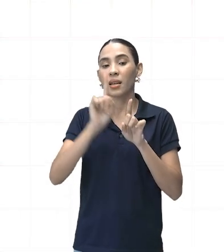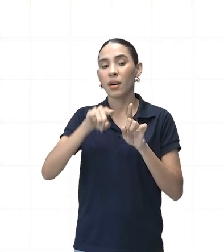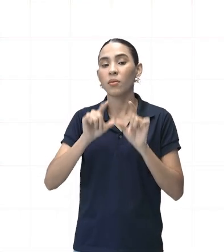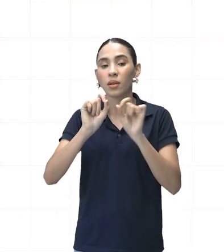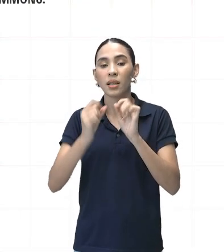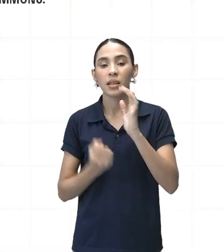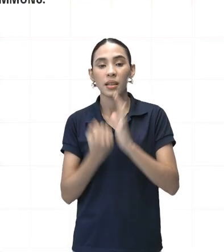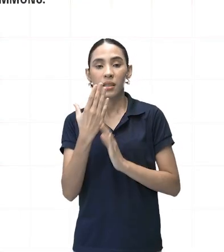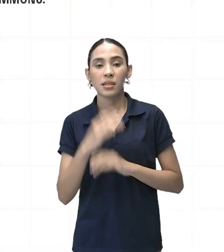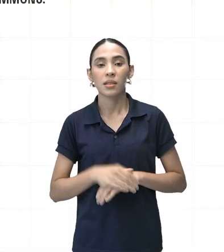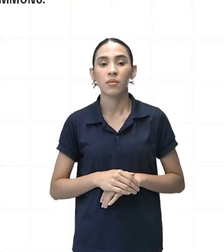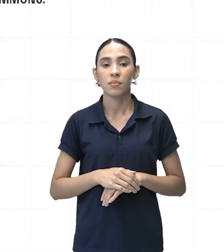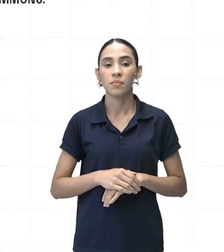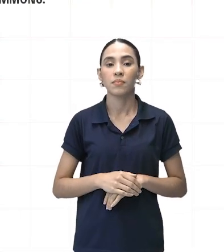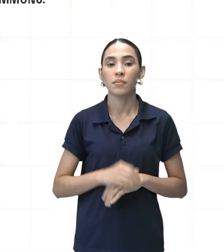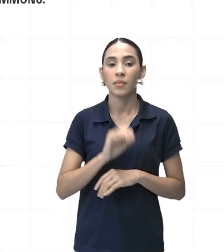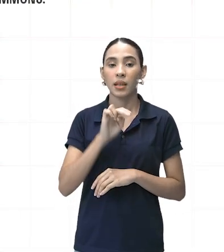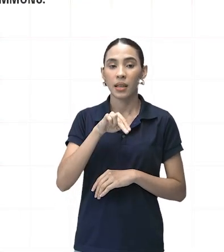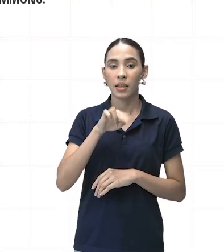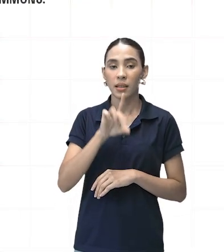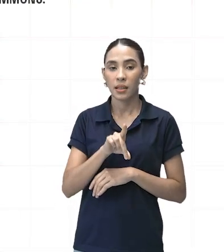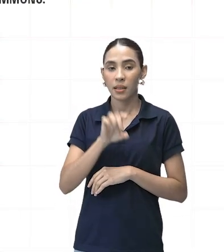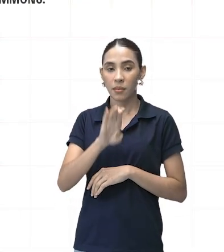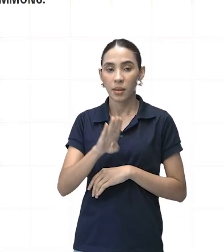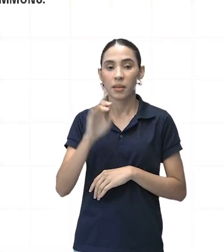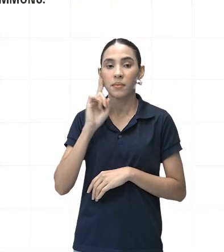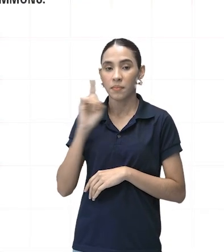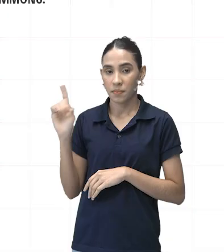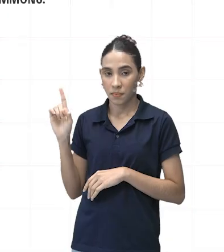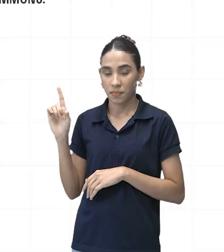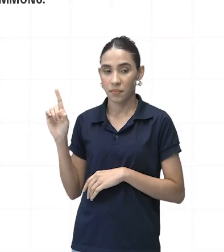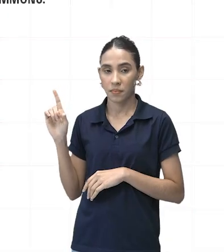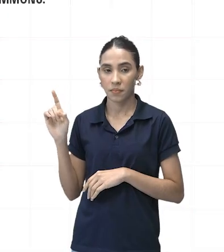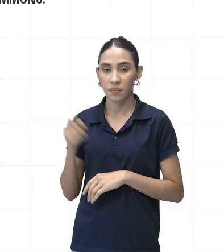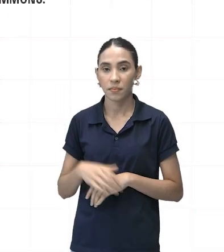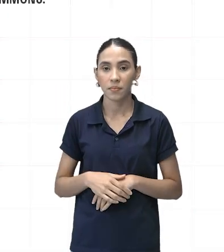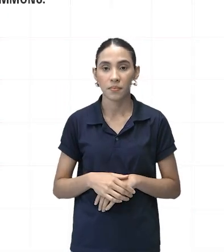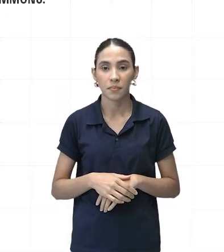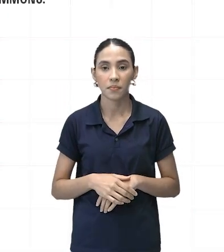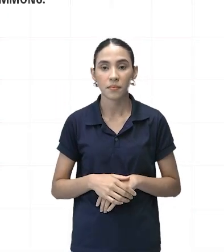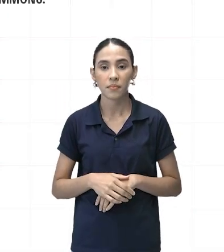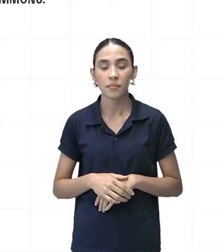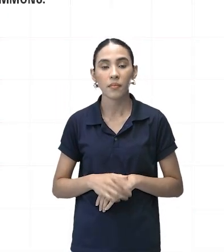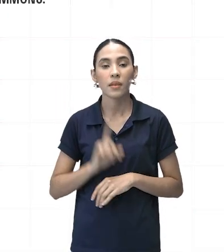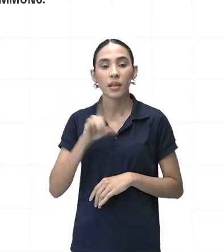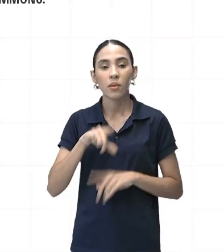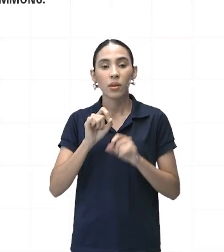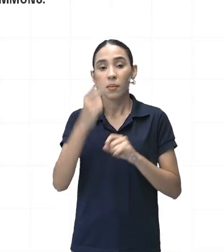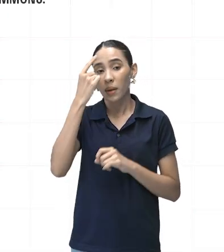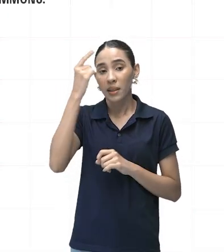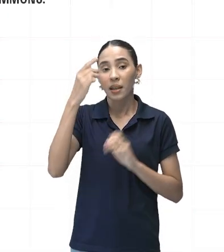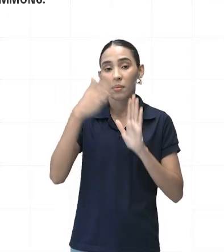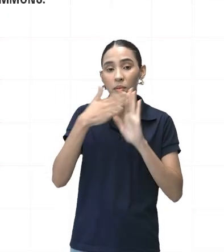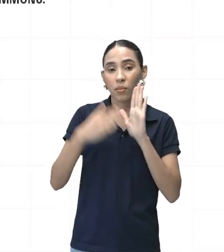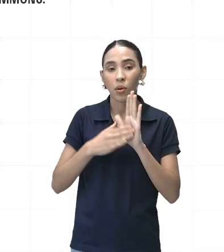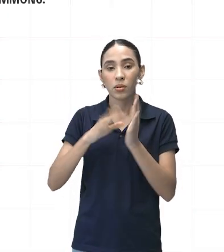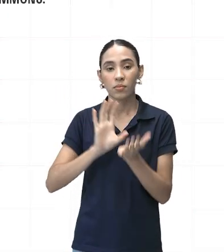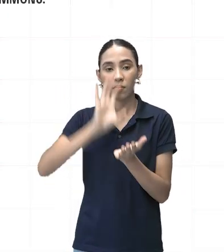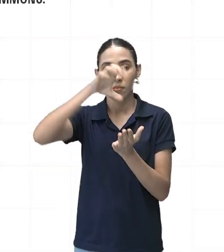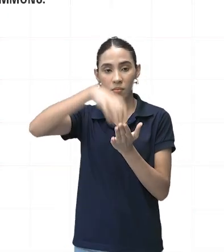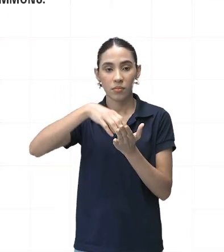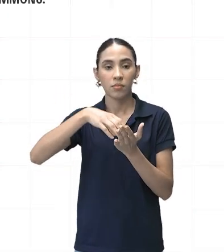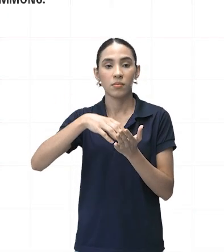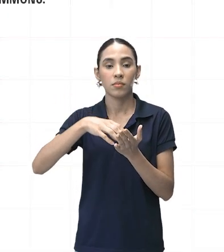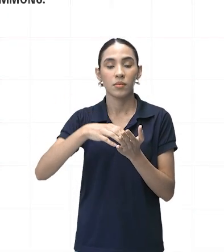a criação do Banco de Desenvolvimento do BRICS, com a sigla NDB, que foi uma ideia proposta aí na cúpula